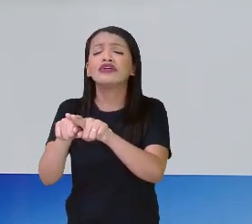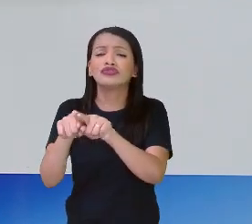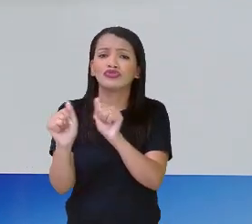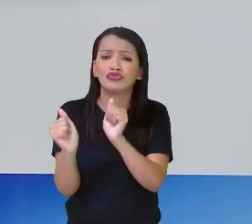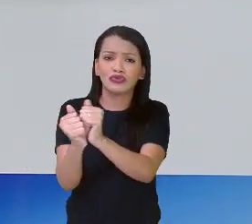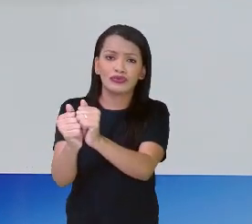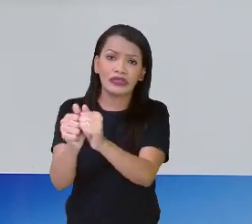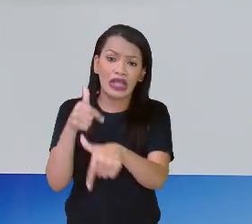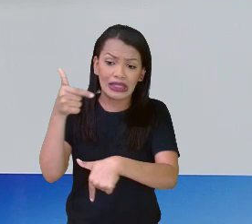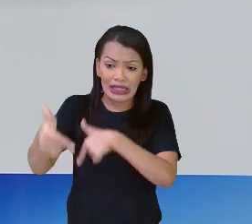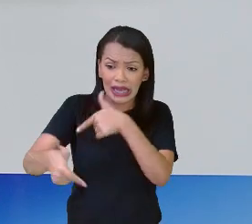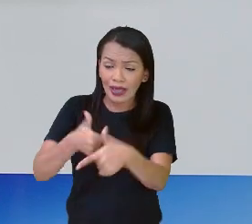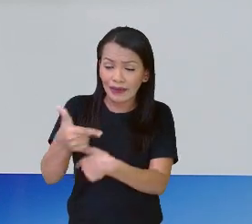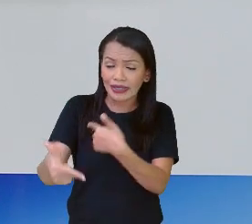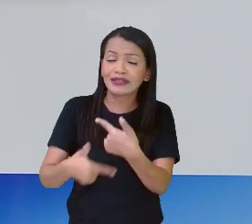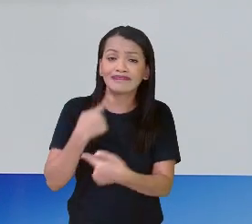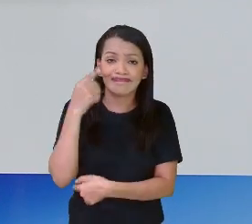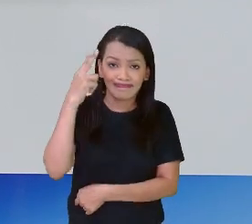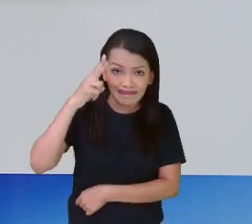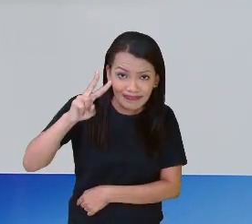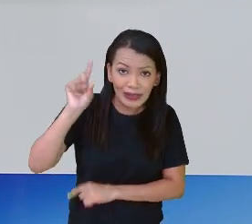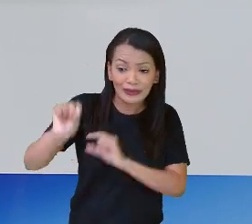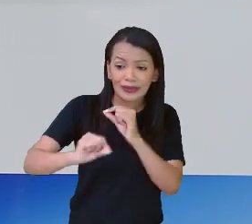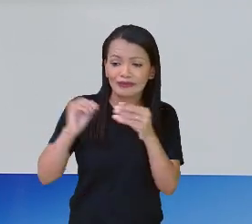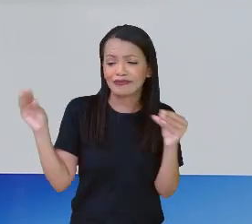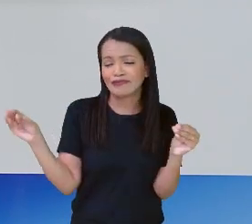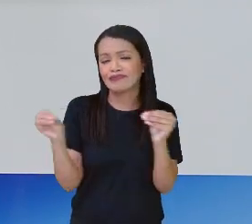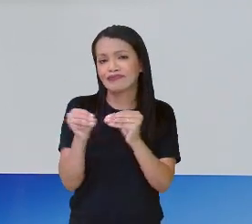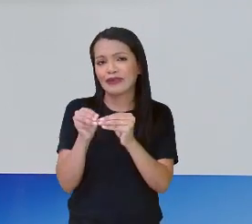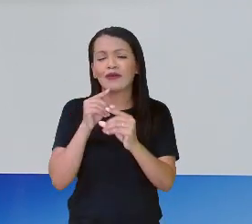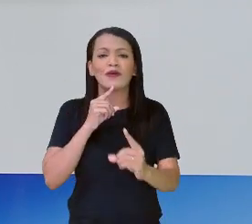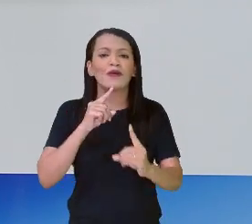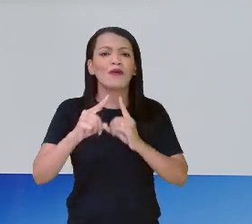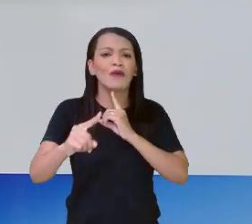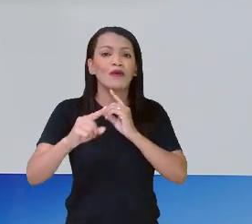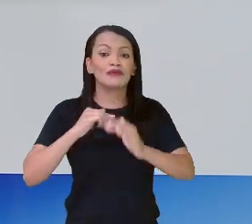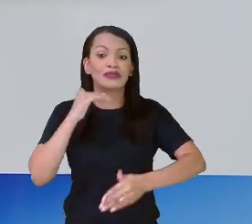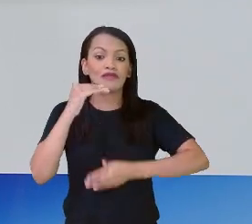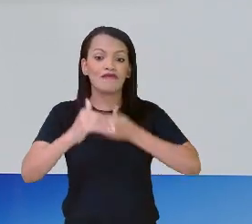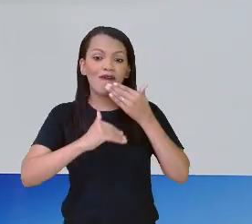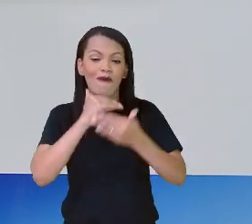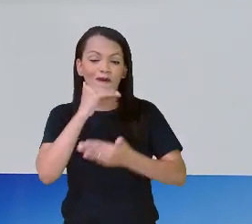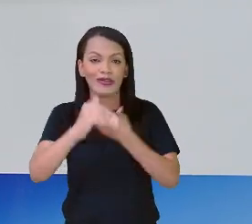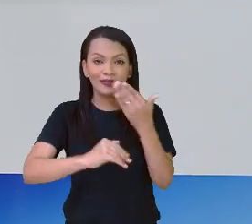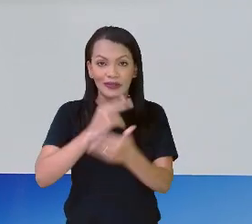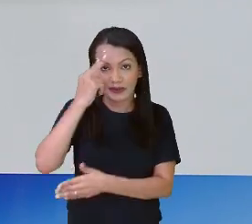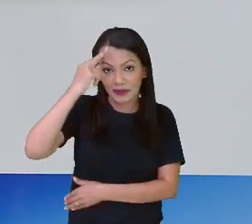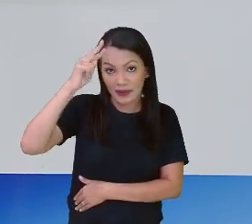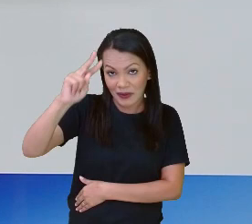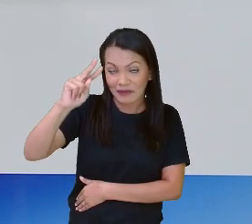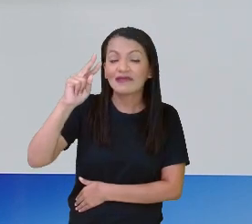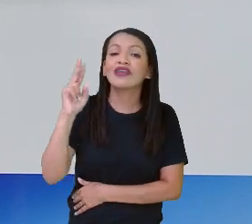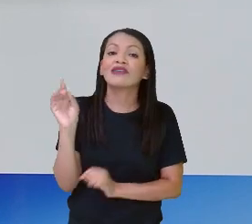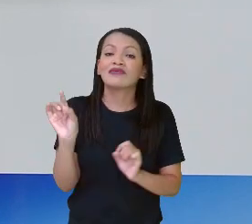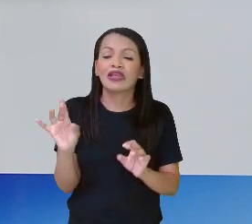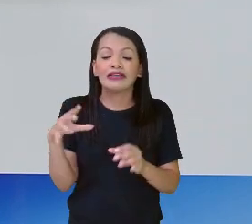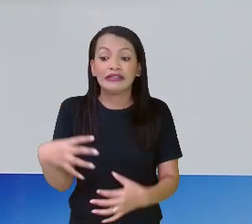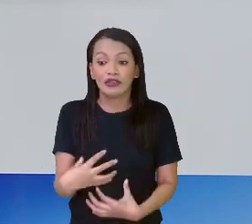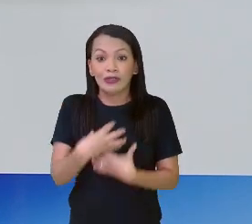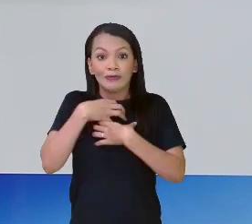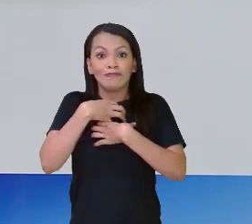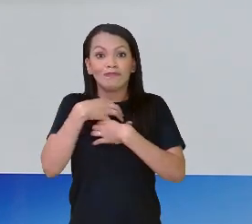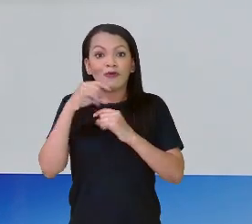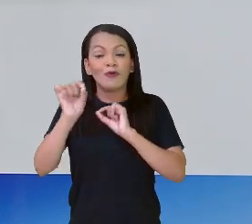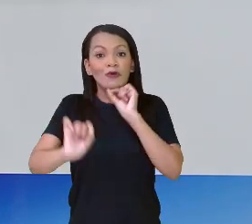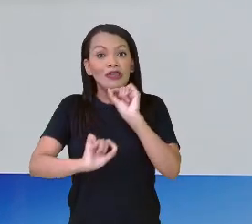porque você sabe que a história é curta, criar alguns diálogos e no desenvolver da história é um momento de tensão, de clímax. O